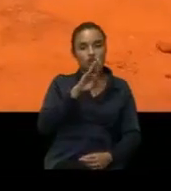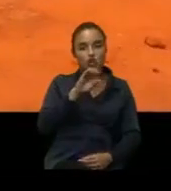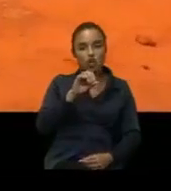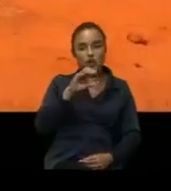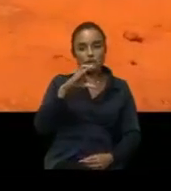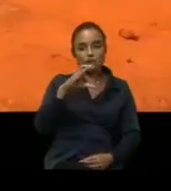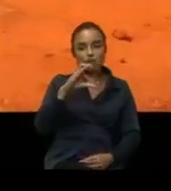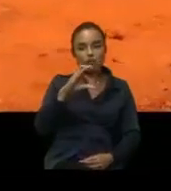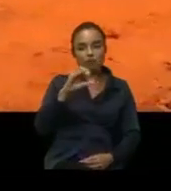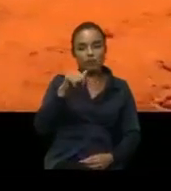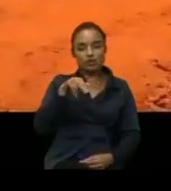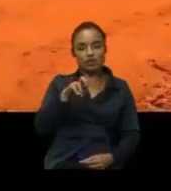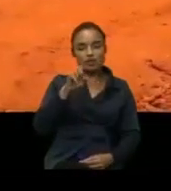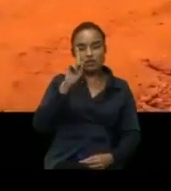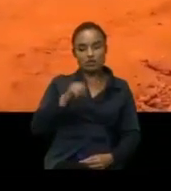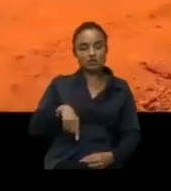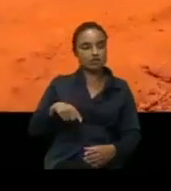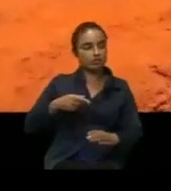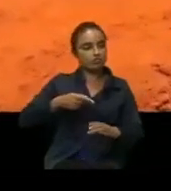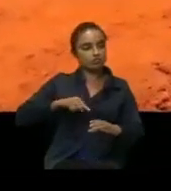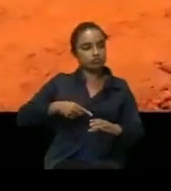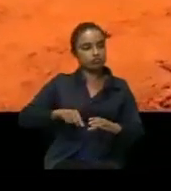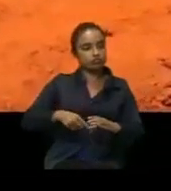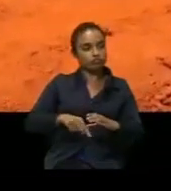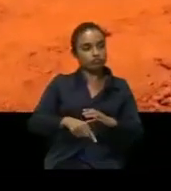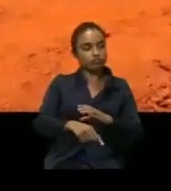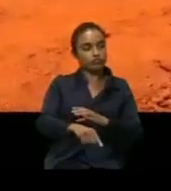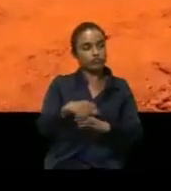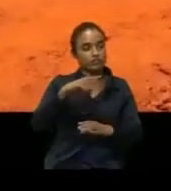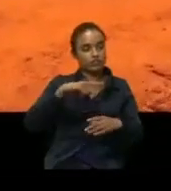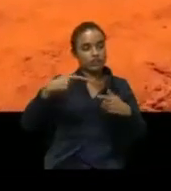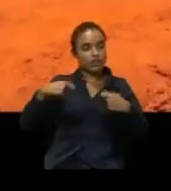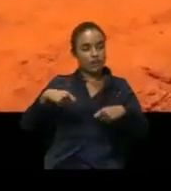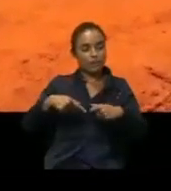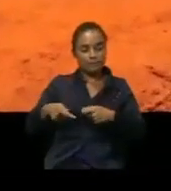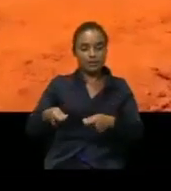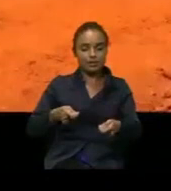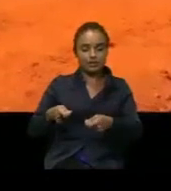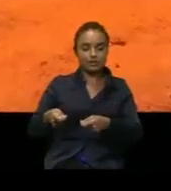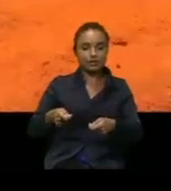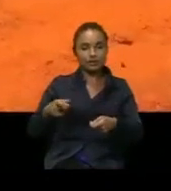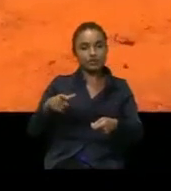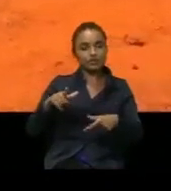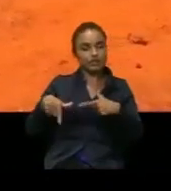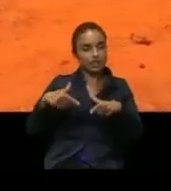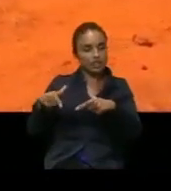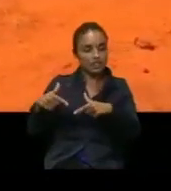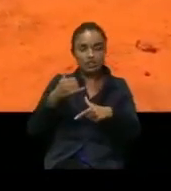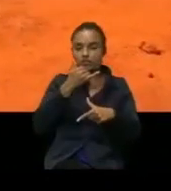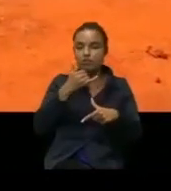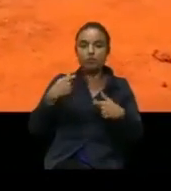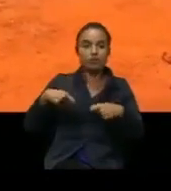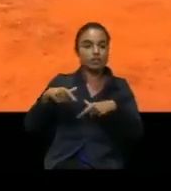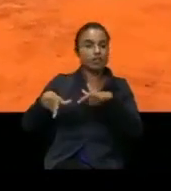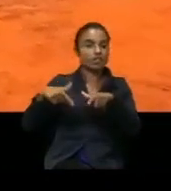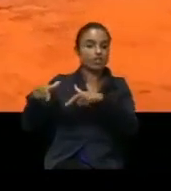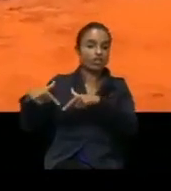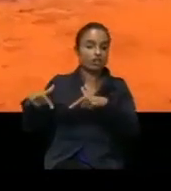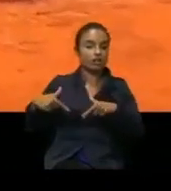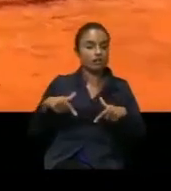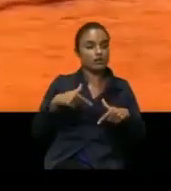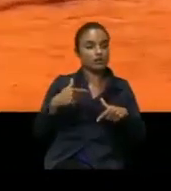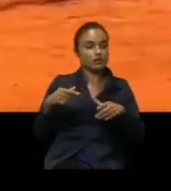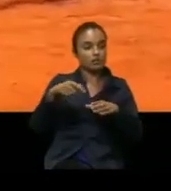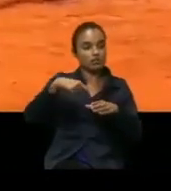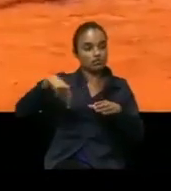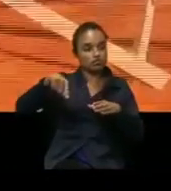A escavadeirazinha trabalhando. Então você vê que ela tem que ter um espaço para ela trabalhar, um espaço para giro, que você também tem que planejar isso